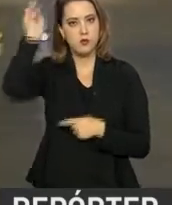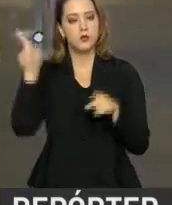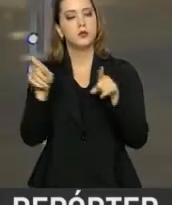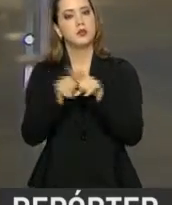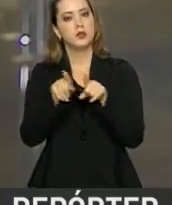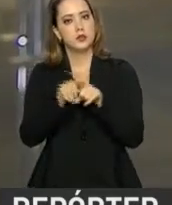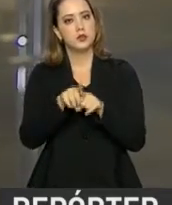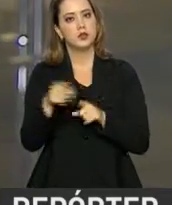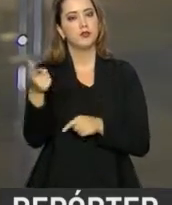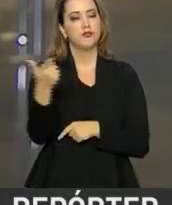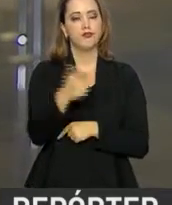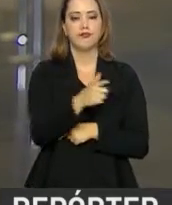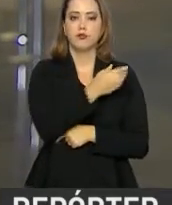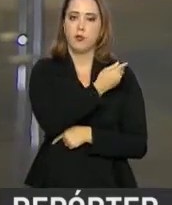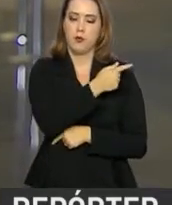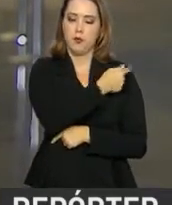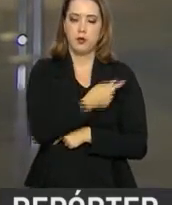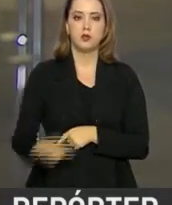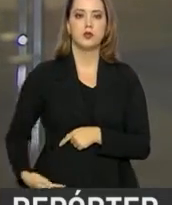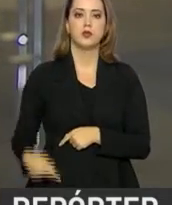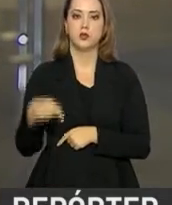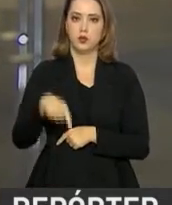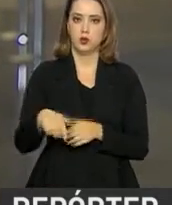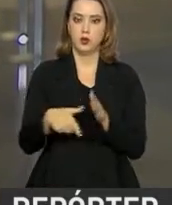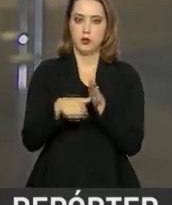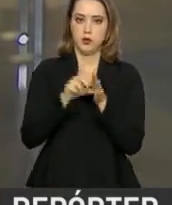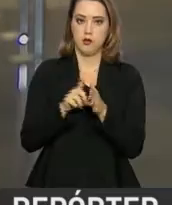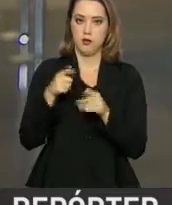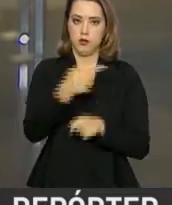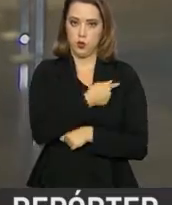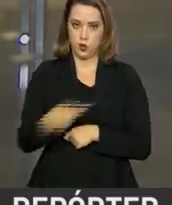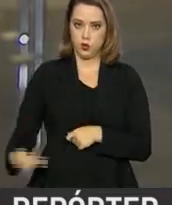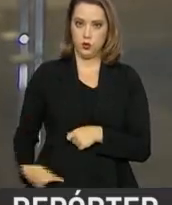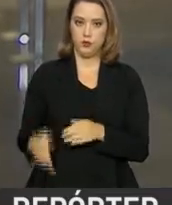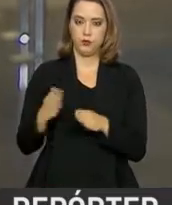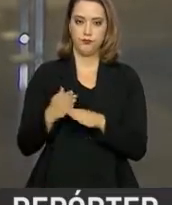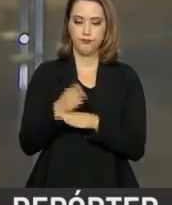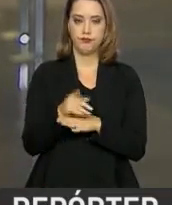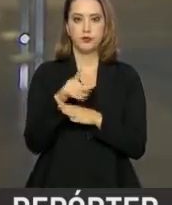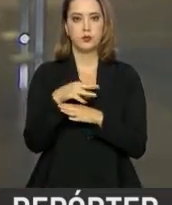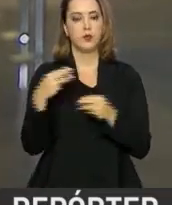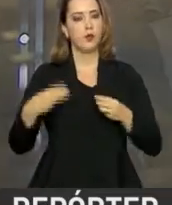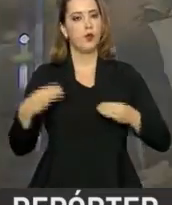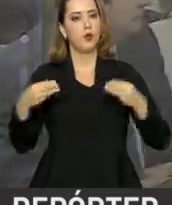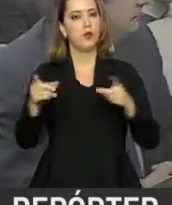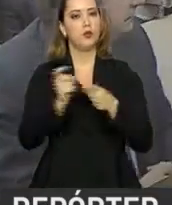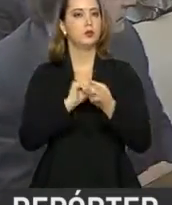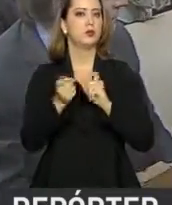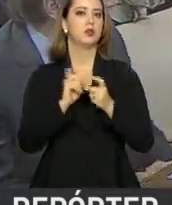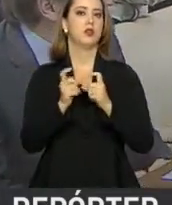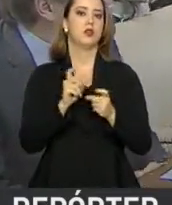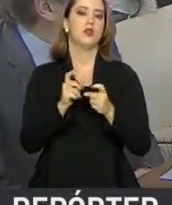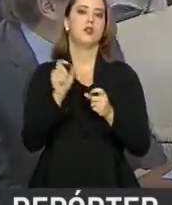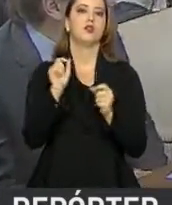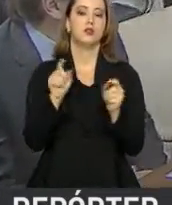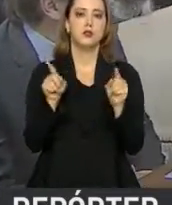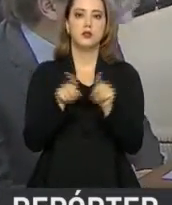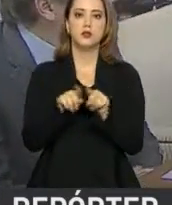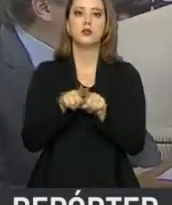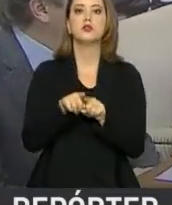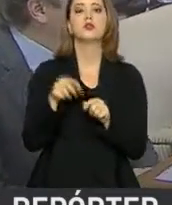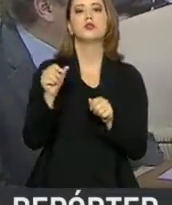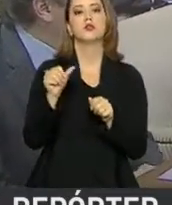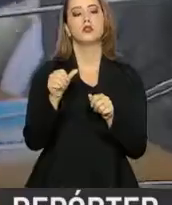governadores mais cedo os governadores também passaram pelo ministério da fazenda onde estiveram reunidos com a equipe econômica